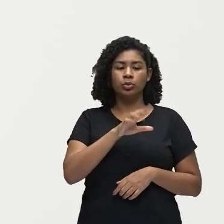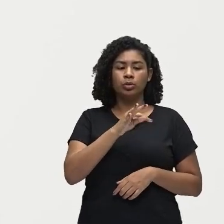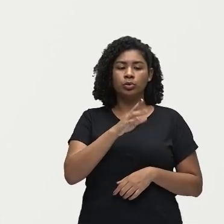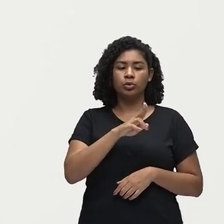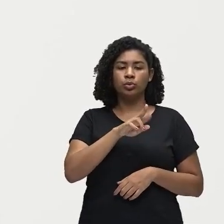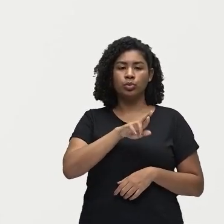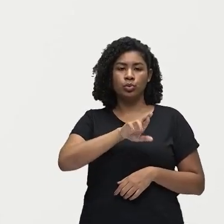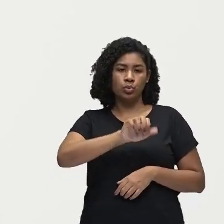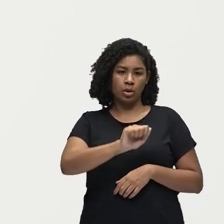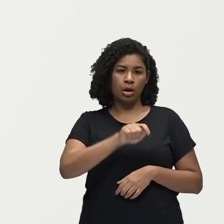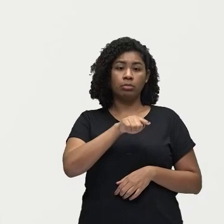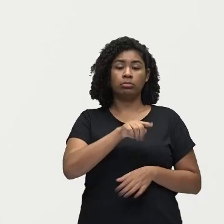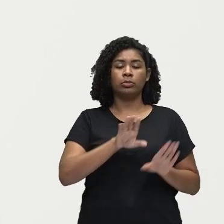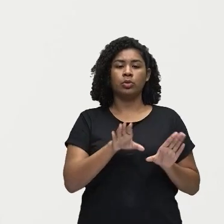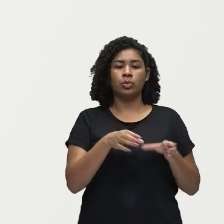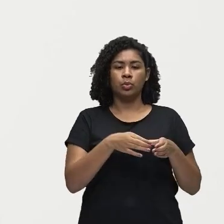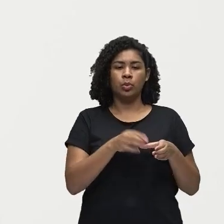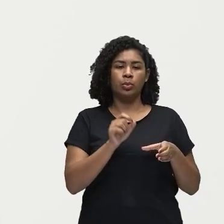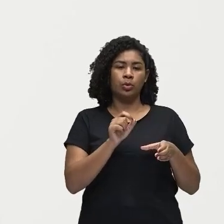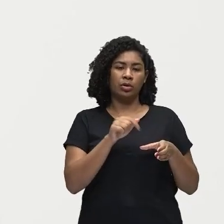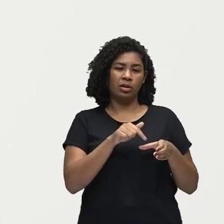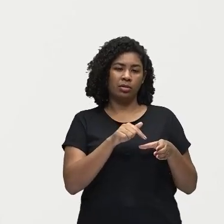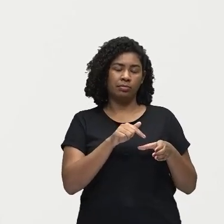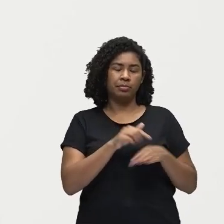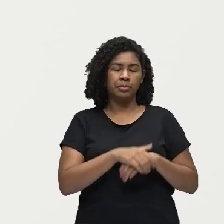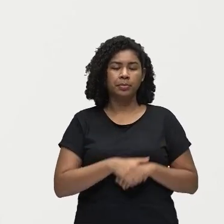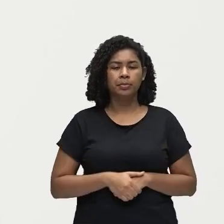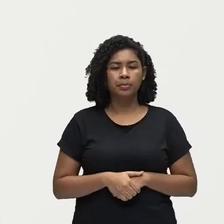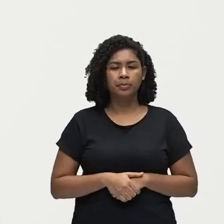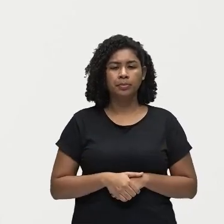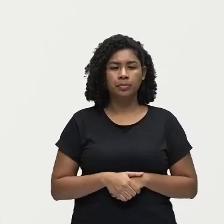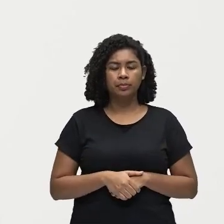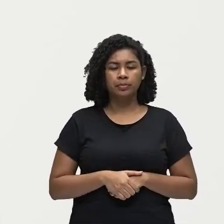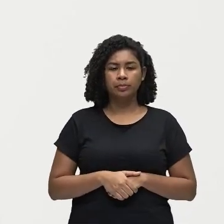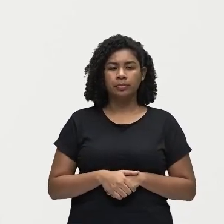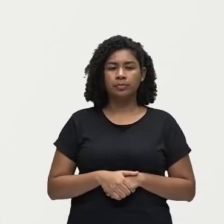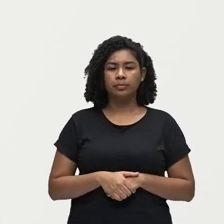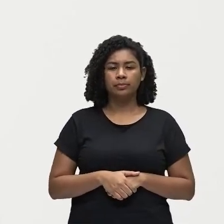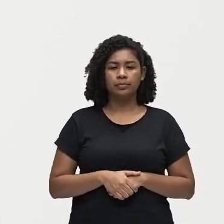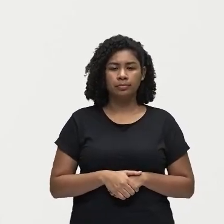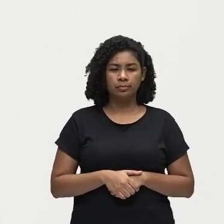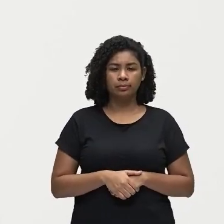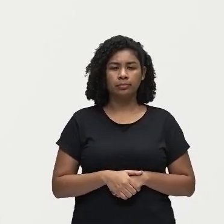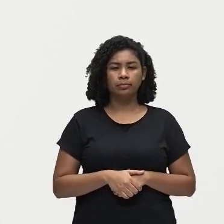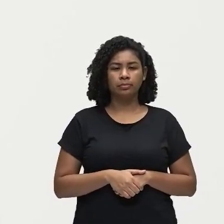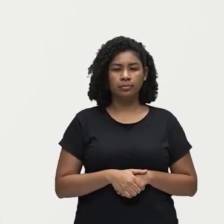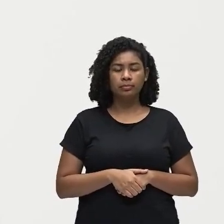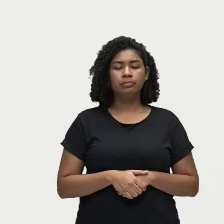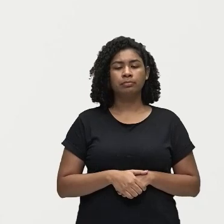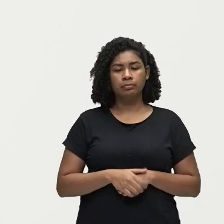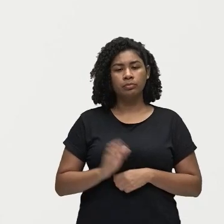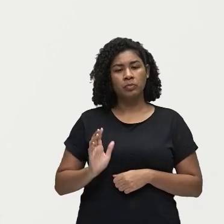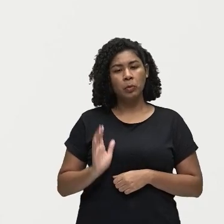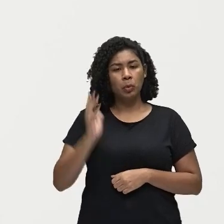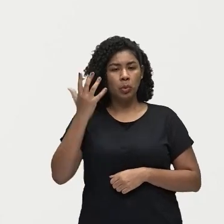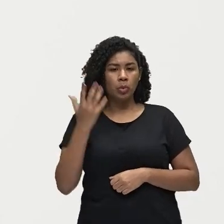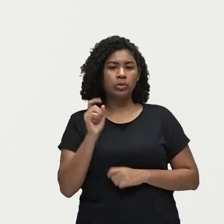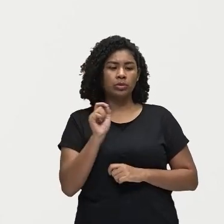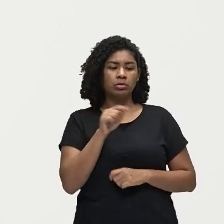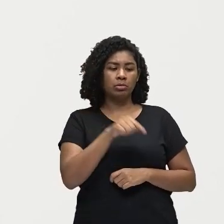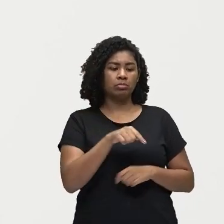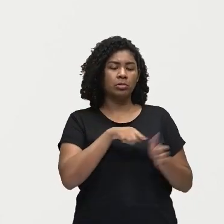produz, quando você faz com que aconteça algum evento em laboratório. Aí a gente